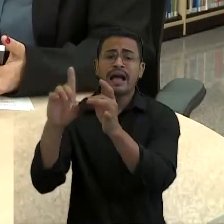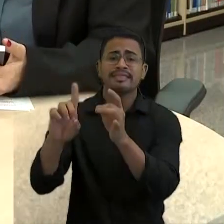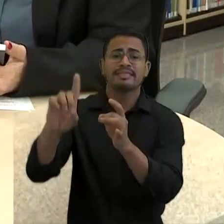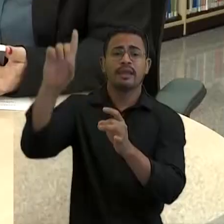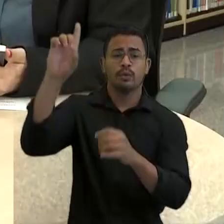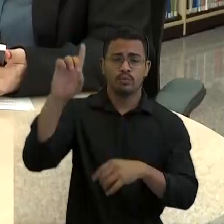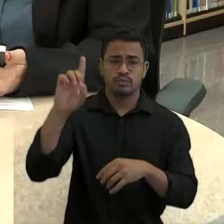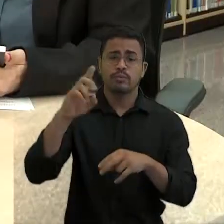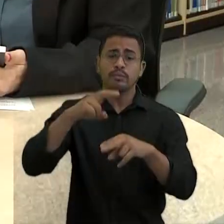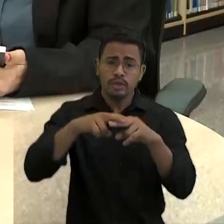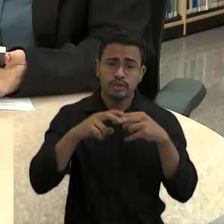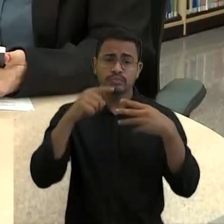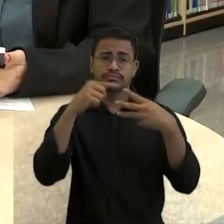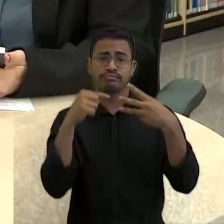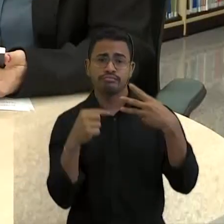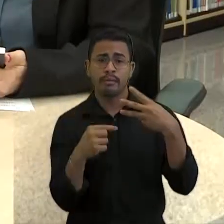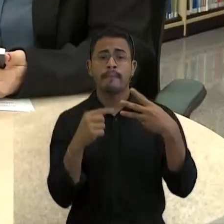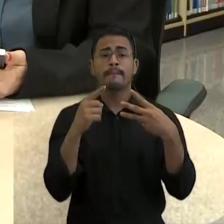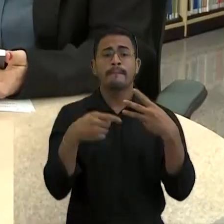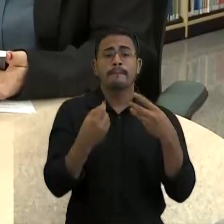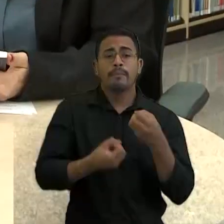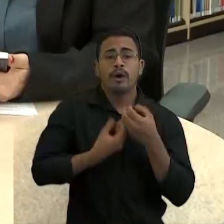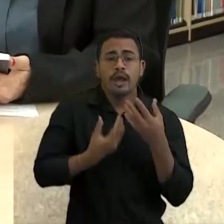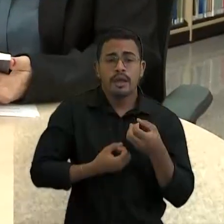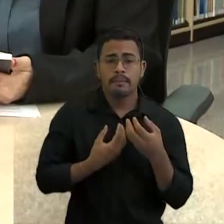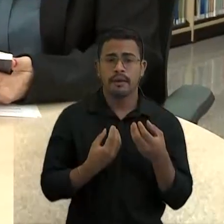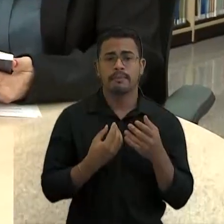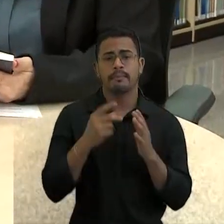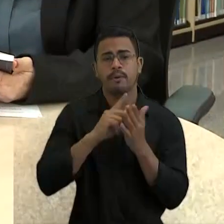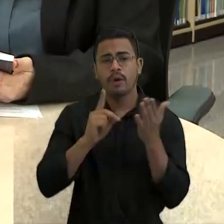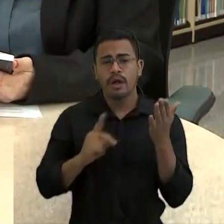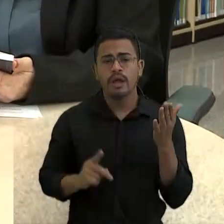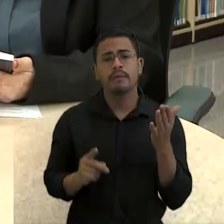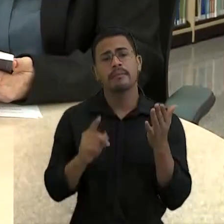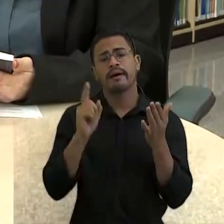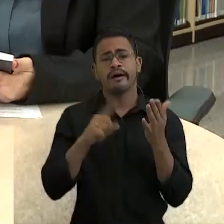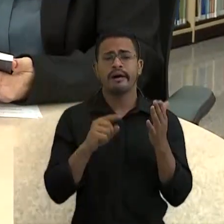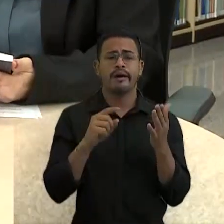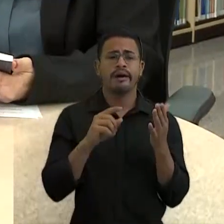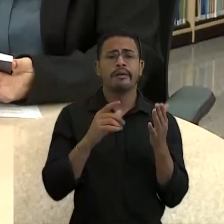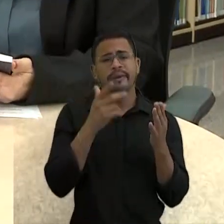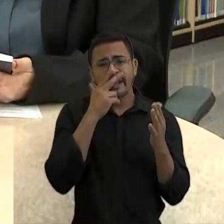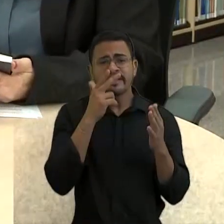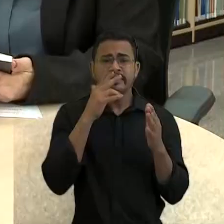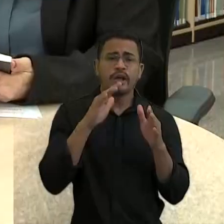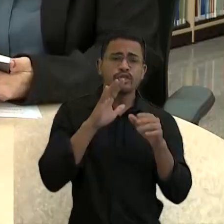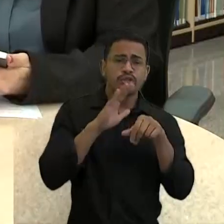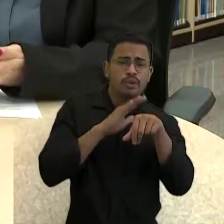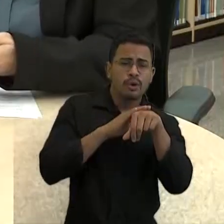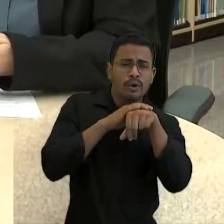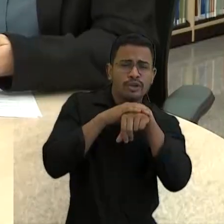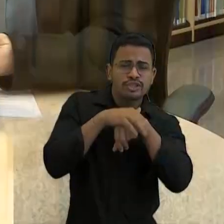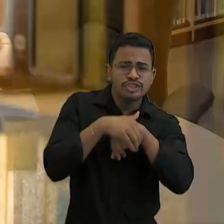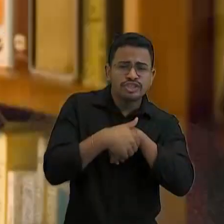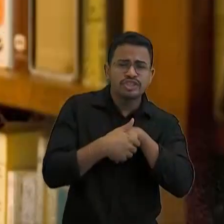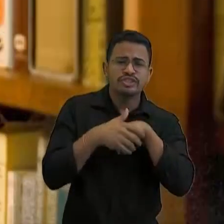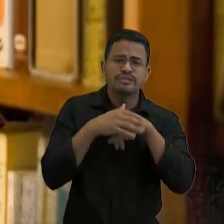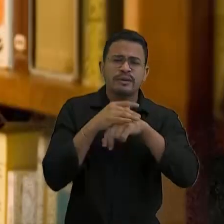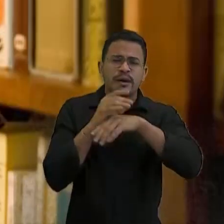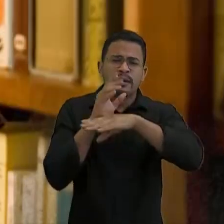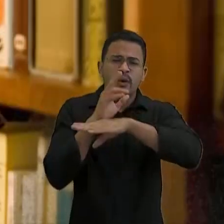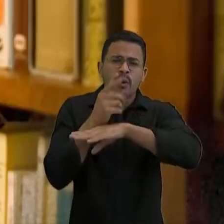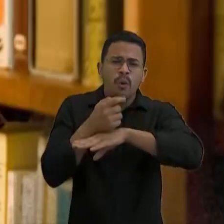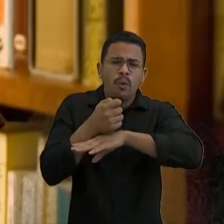três poemas aí já saem um pouco da noite para um amanhã. Tá certo?